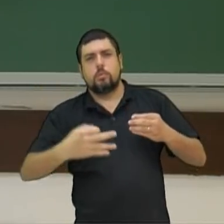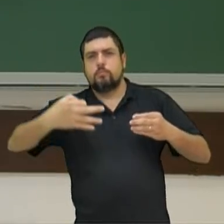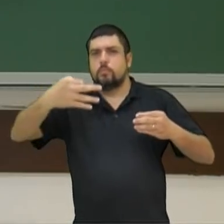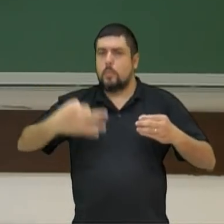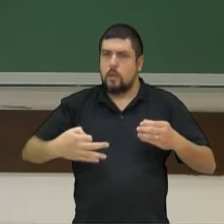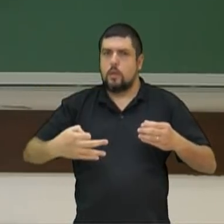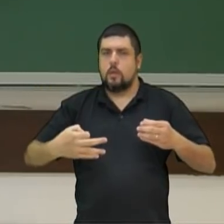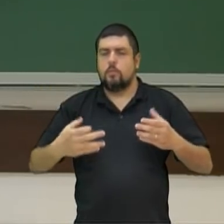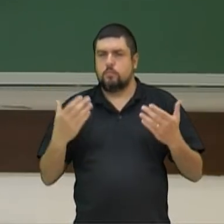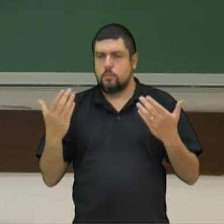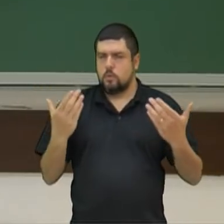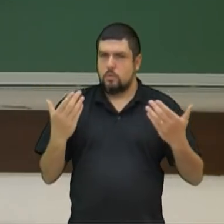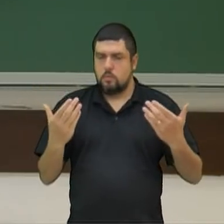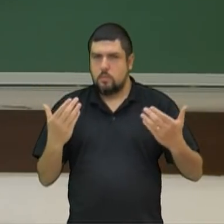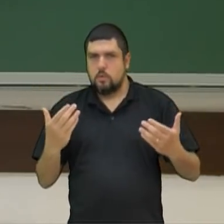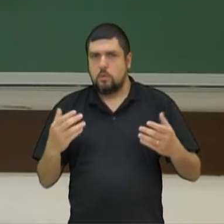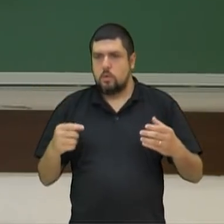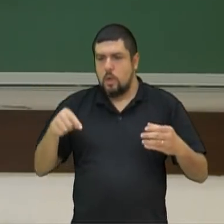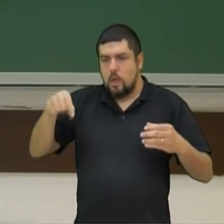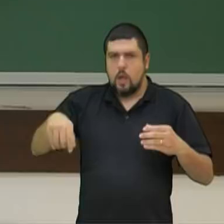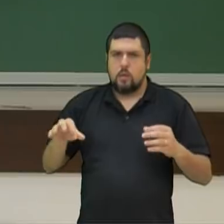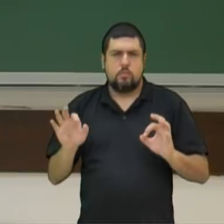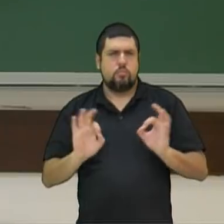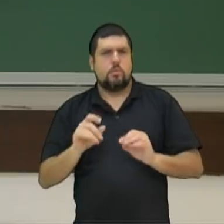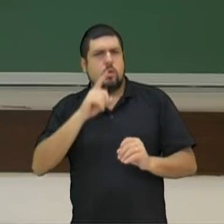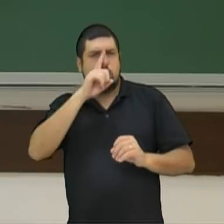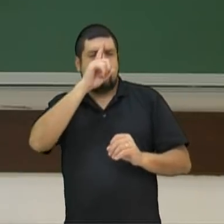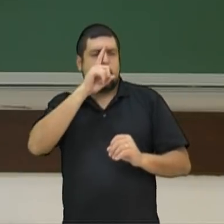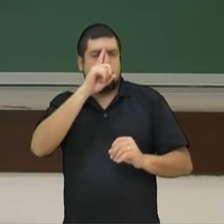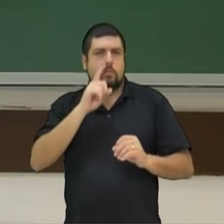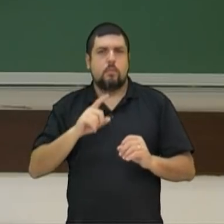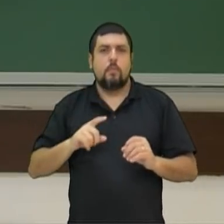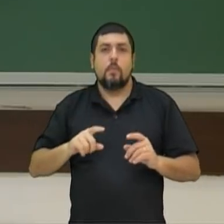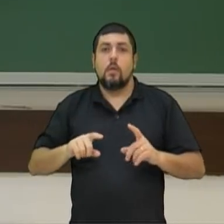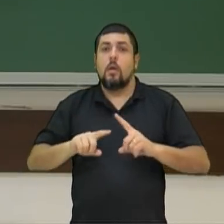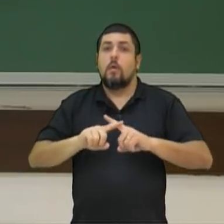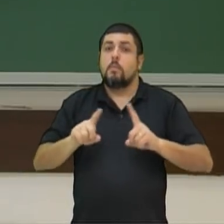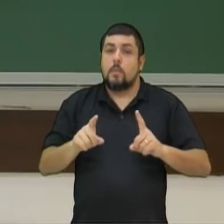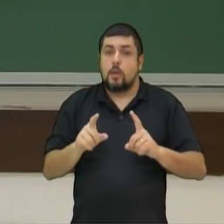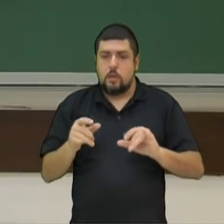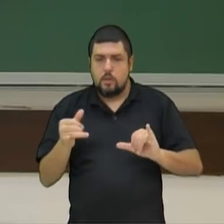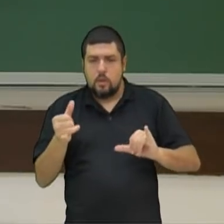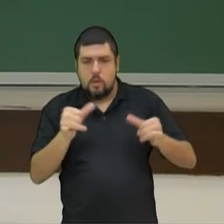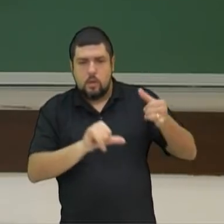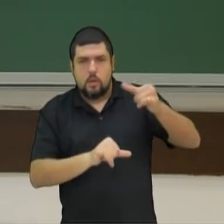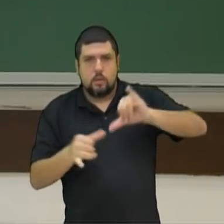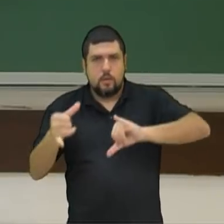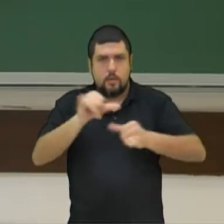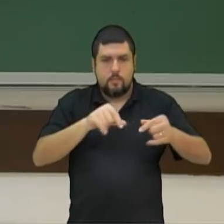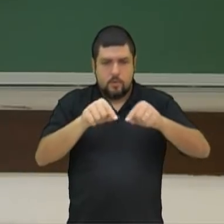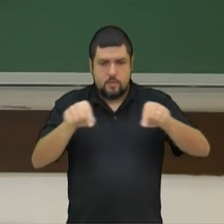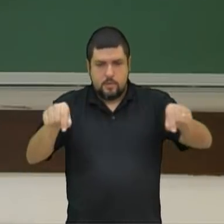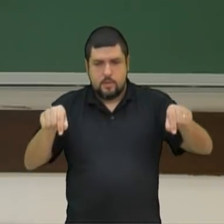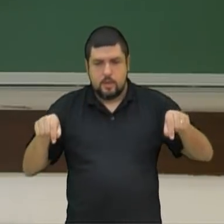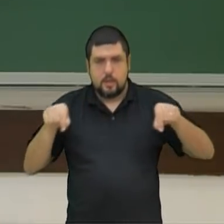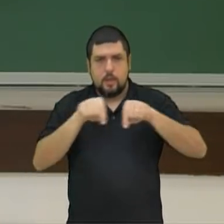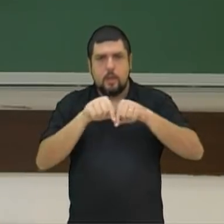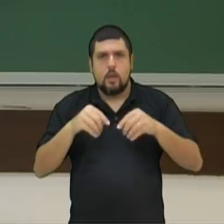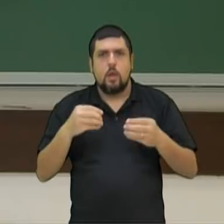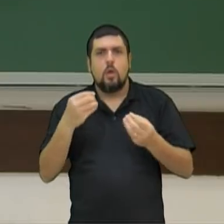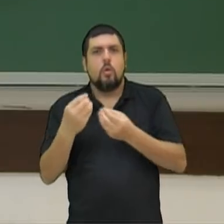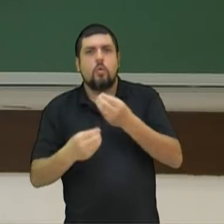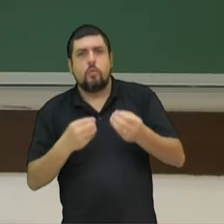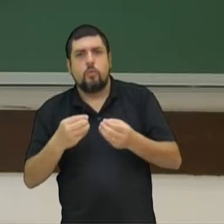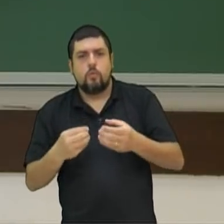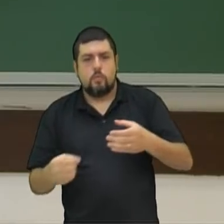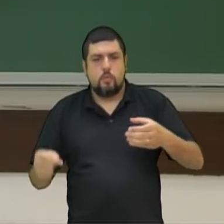Tá bom? Claro que o suco em pó não produz uma reação perigosa, mas em laboratório nós pensamos assim. Eu coloco o soluto